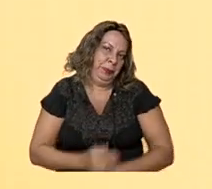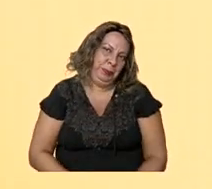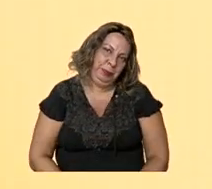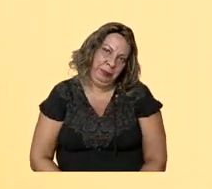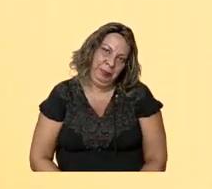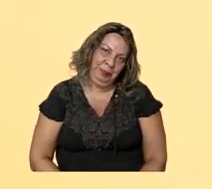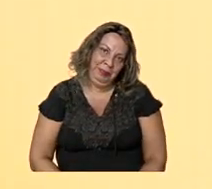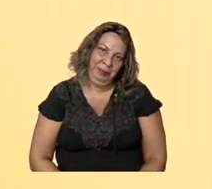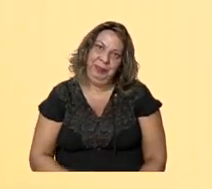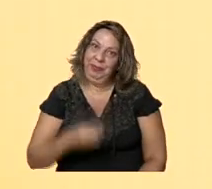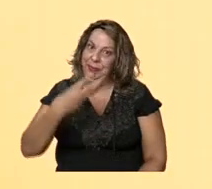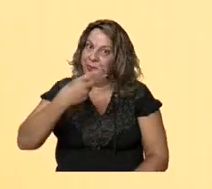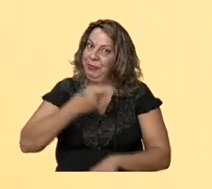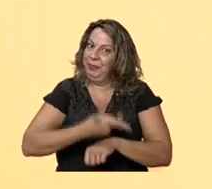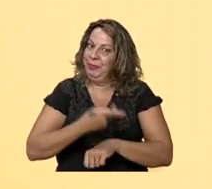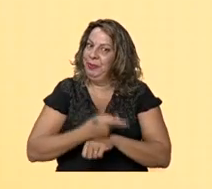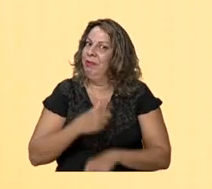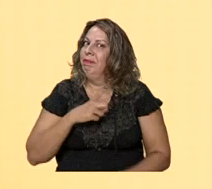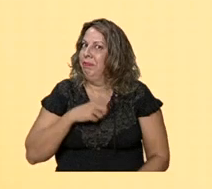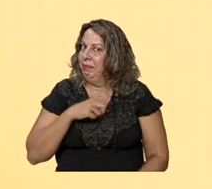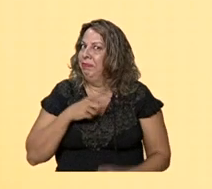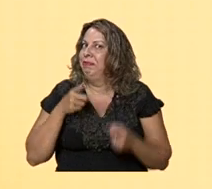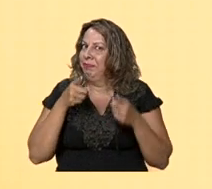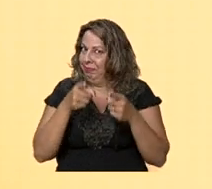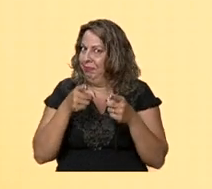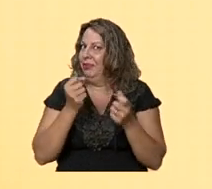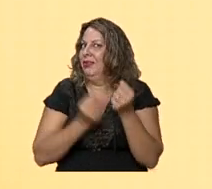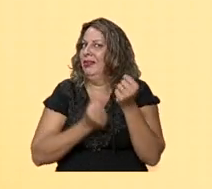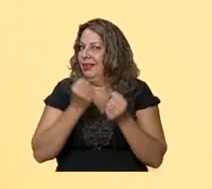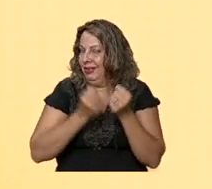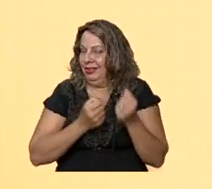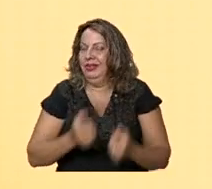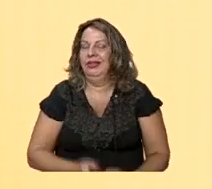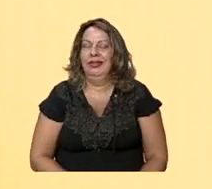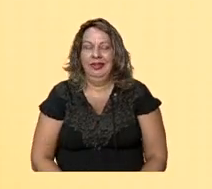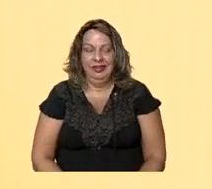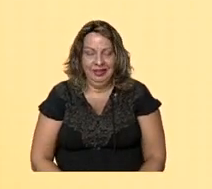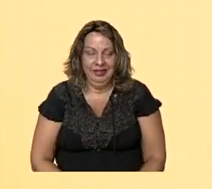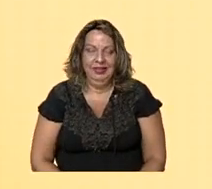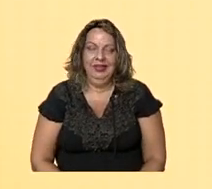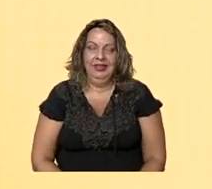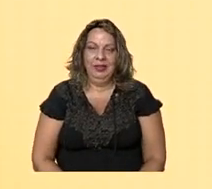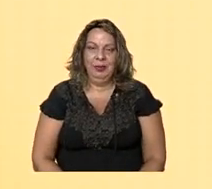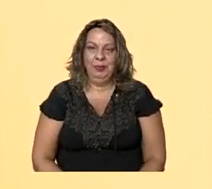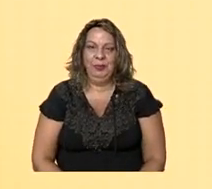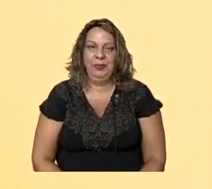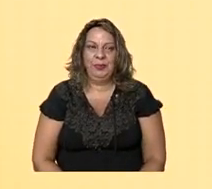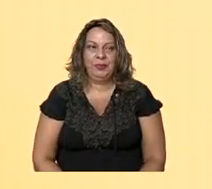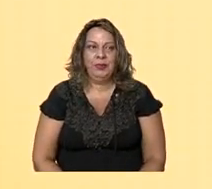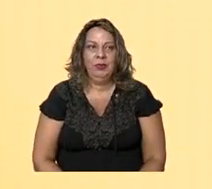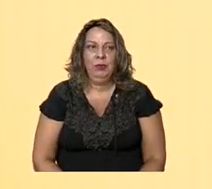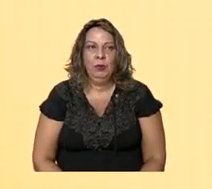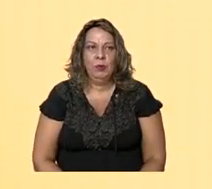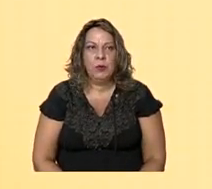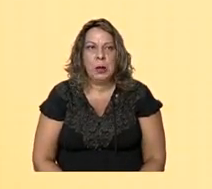No terceiro prêmio de hoje tem um Mobis. Um Mobis agora no terceiro prêmio.